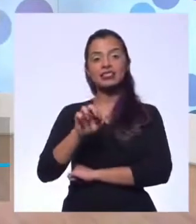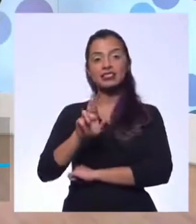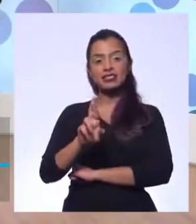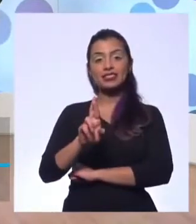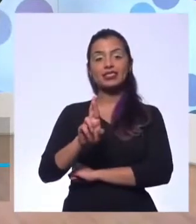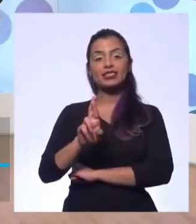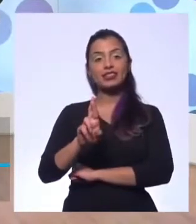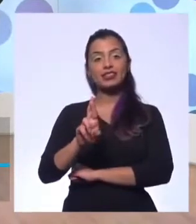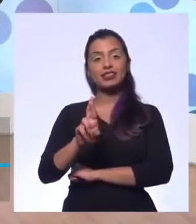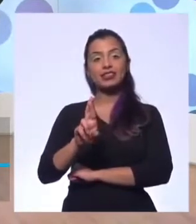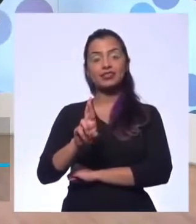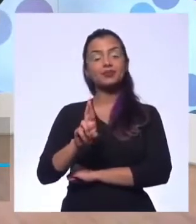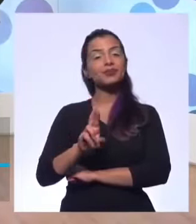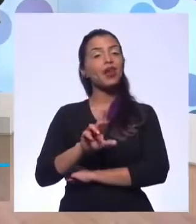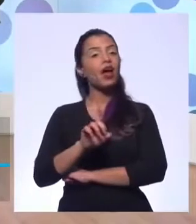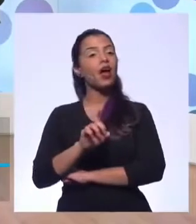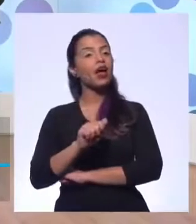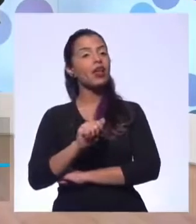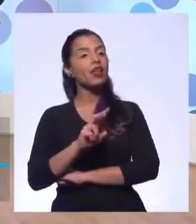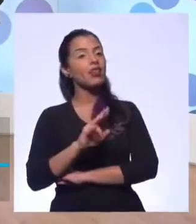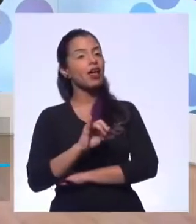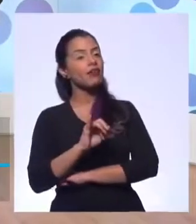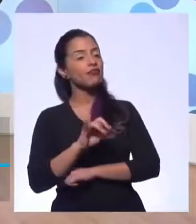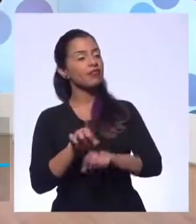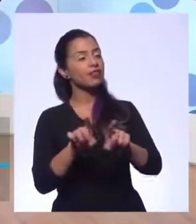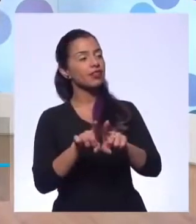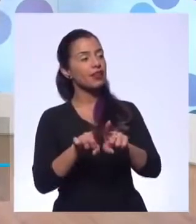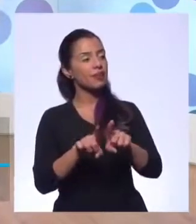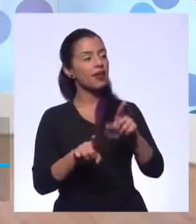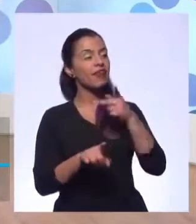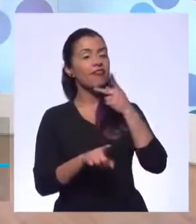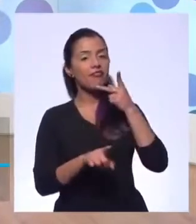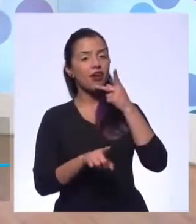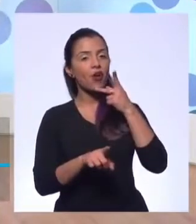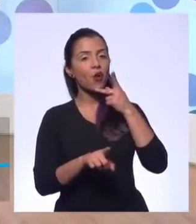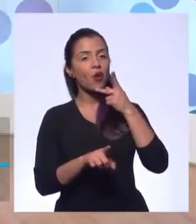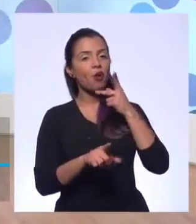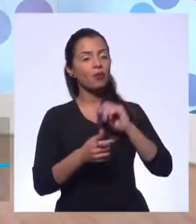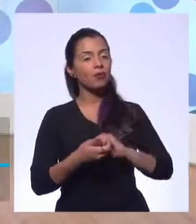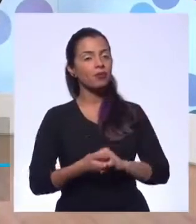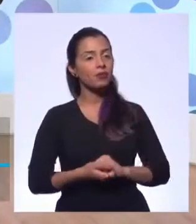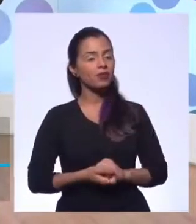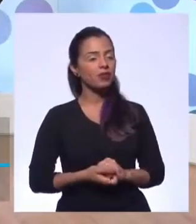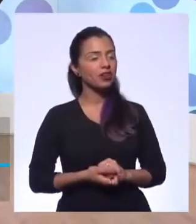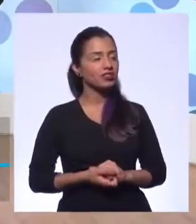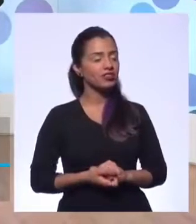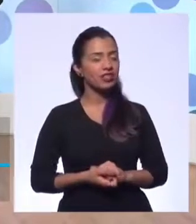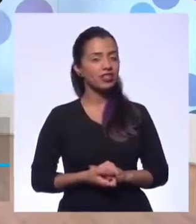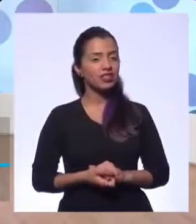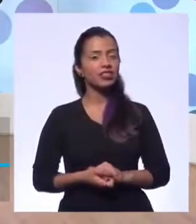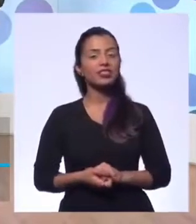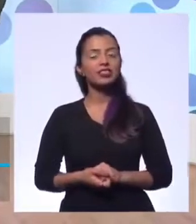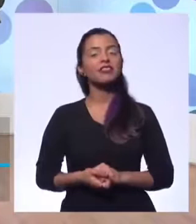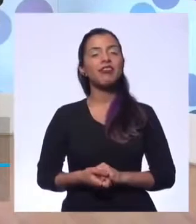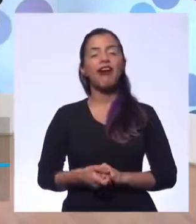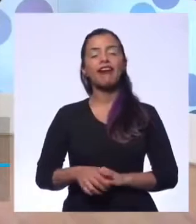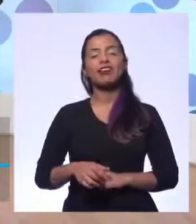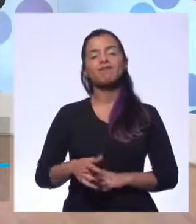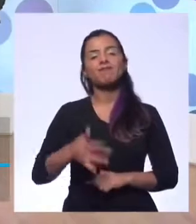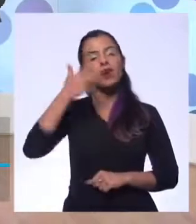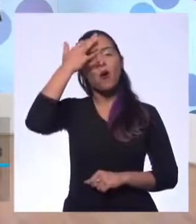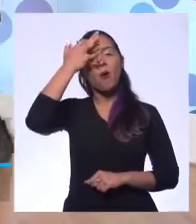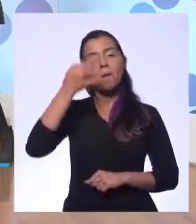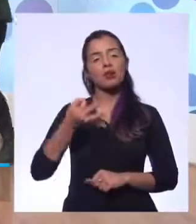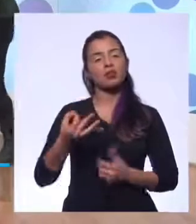Yara? Davi, que era uma sereia mal compreendida. Ah, tá. Era uma sereia mal compreendida, interessante. Quero